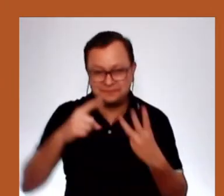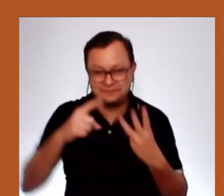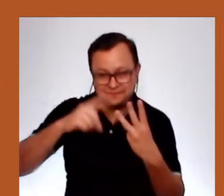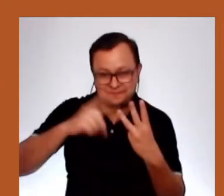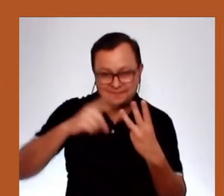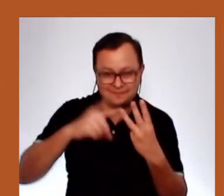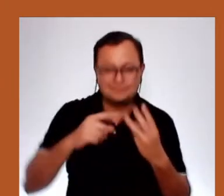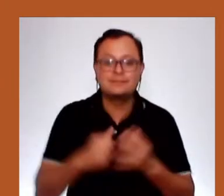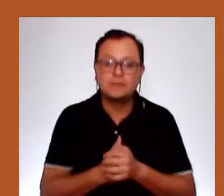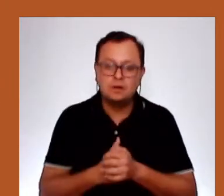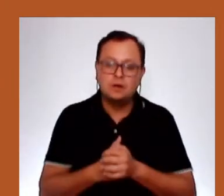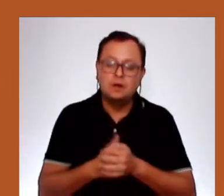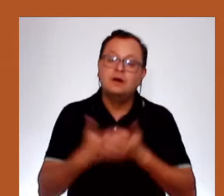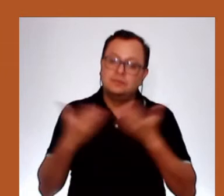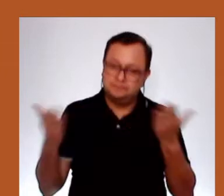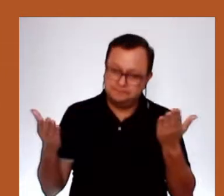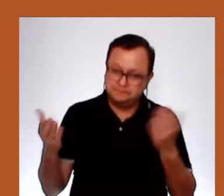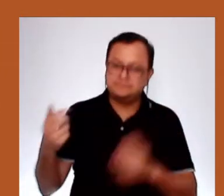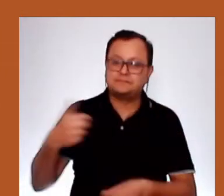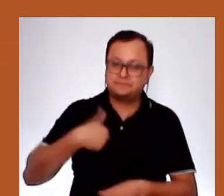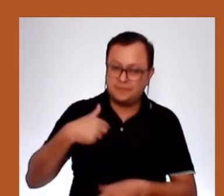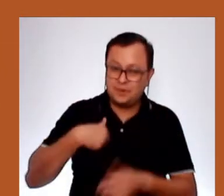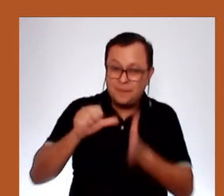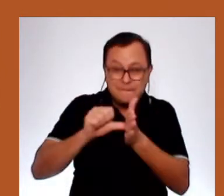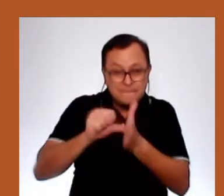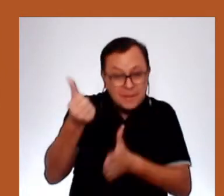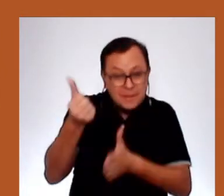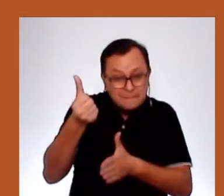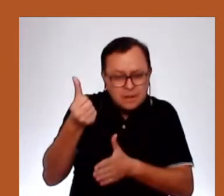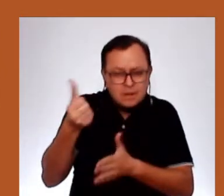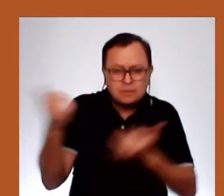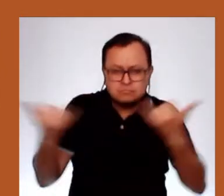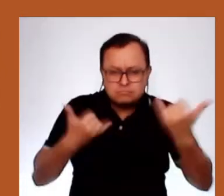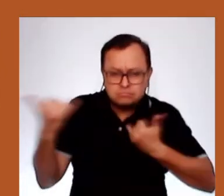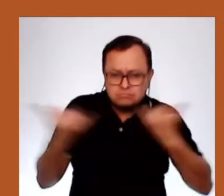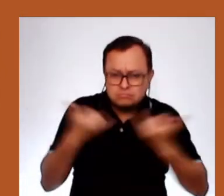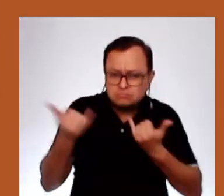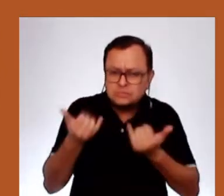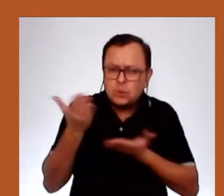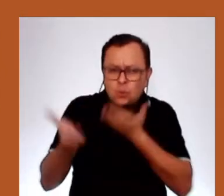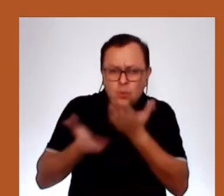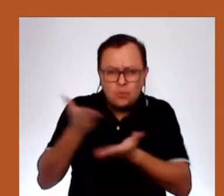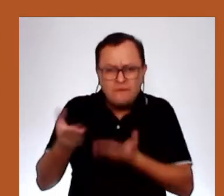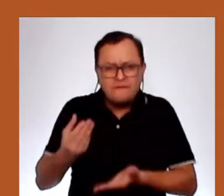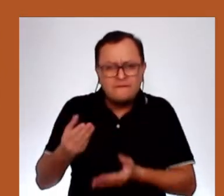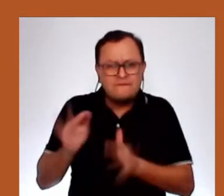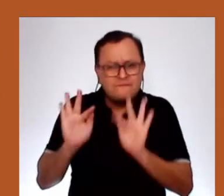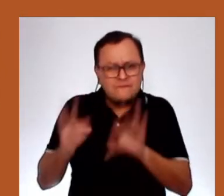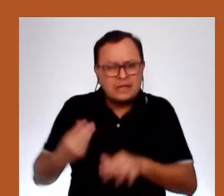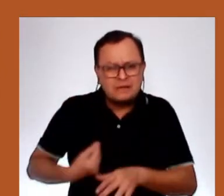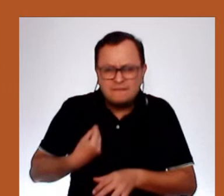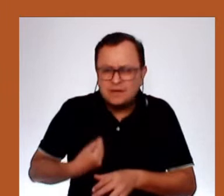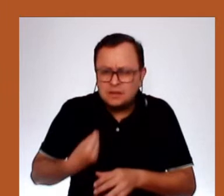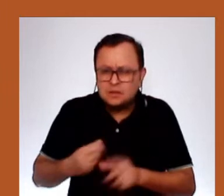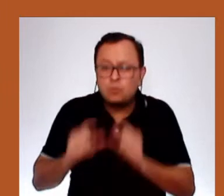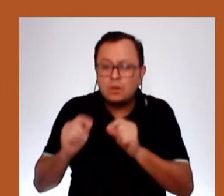Olha, eu tive... A primeira vez que eu ouvi falar sobre cuidados paliativos foi uma situação pessoal,